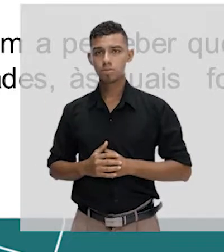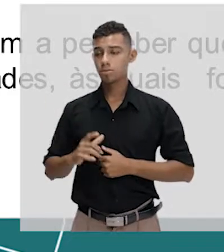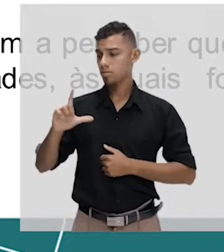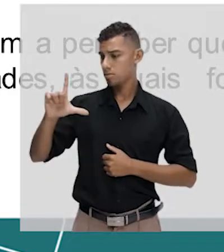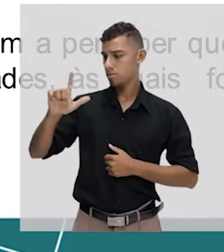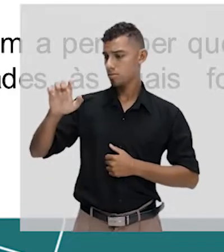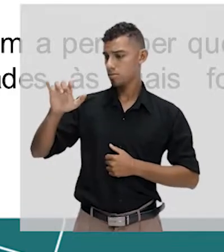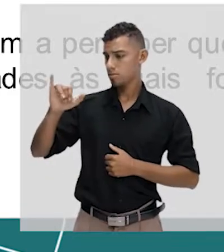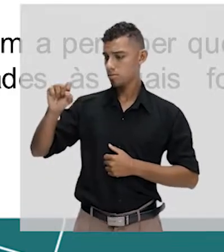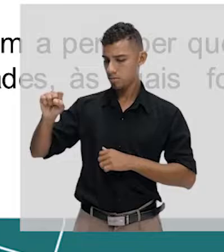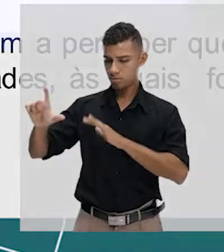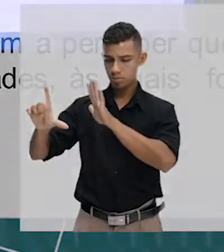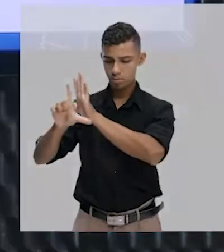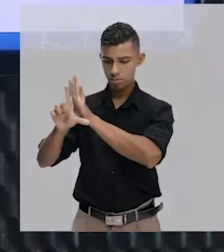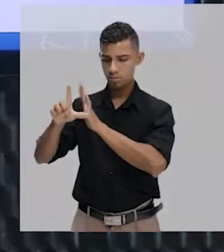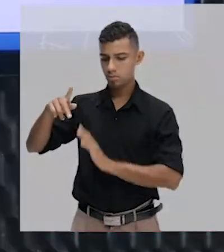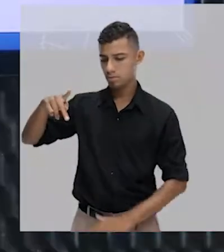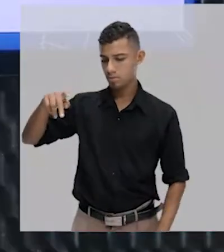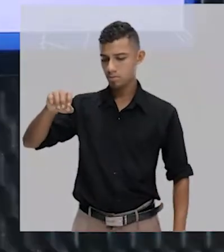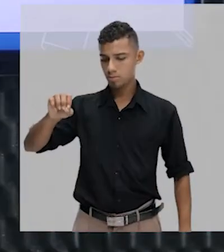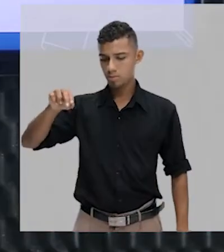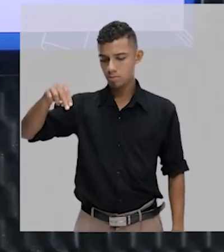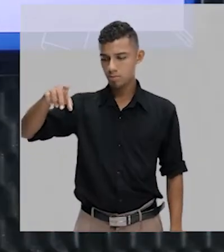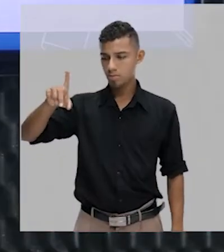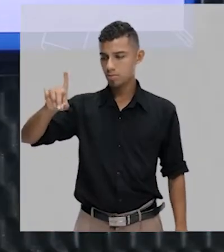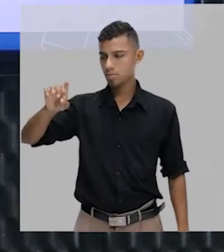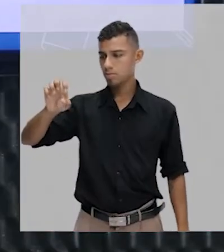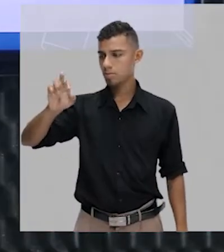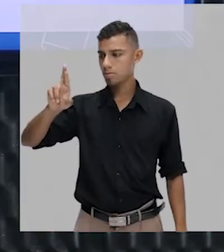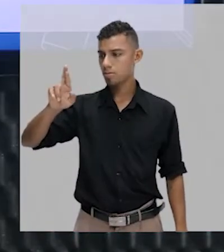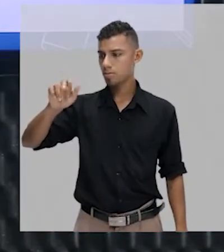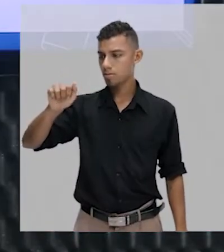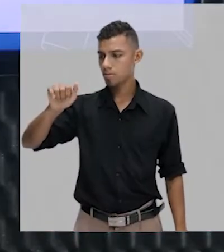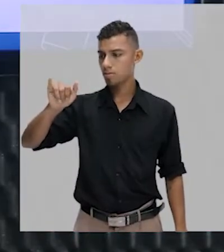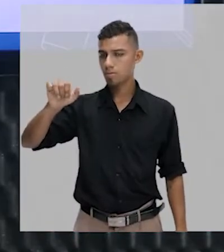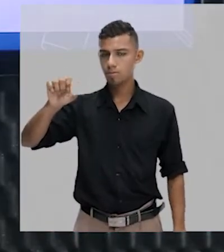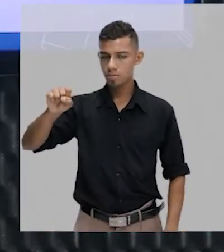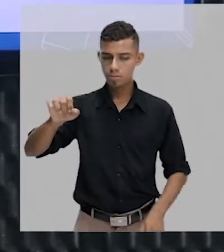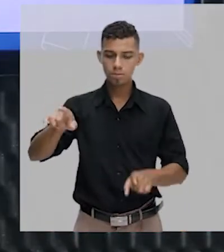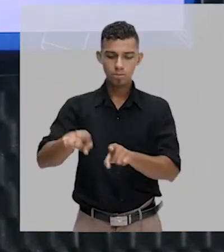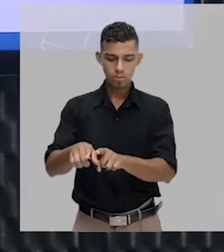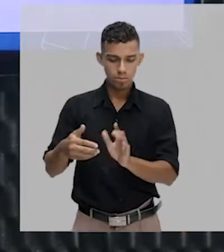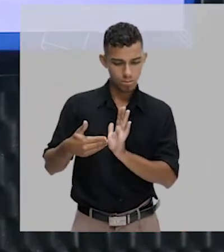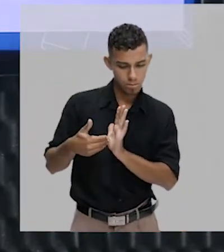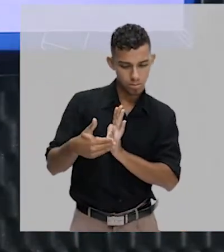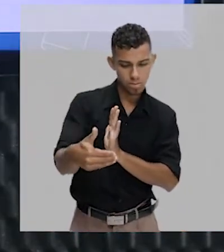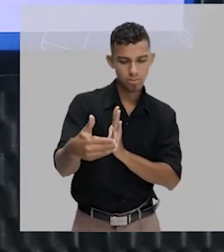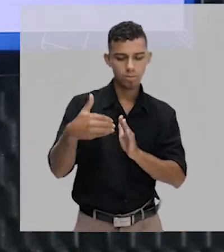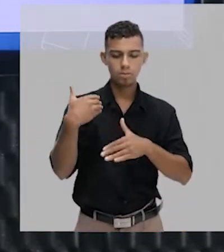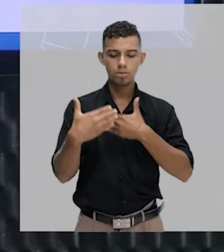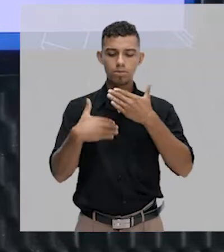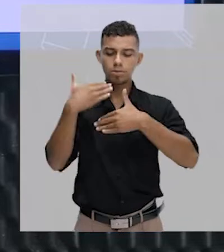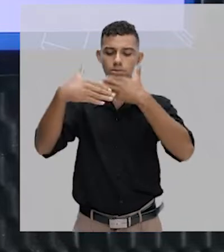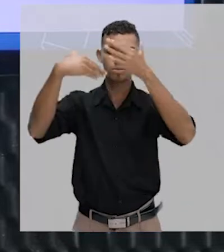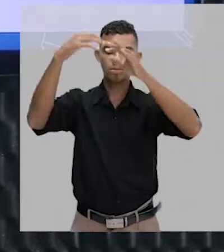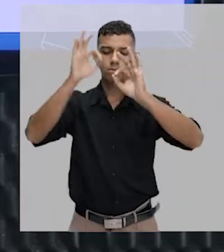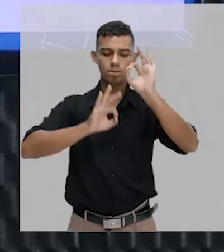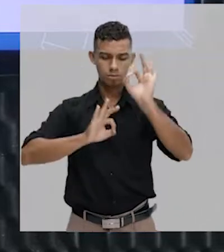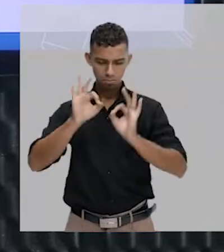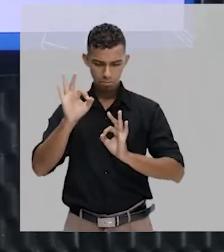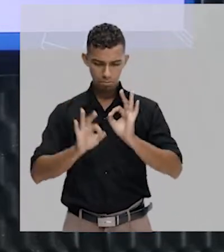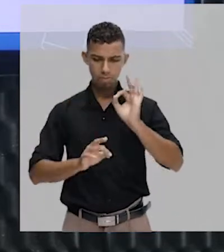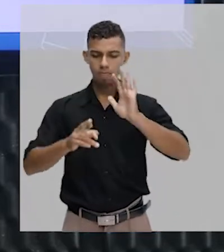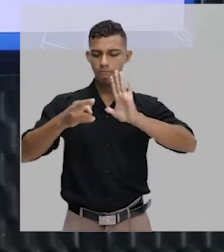as leis ponderais, certo? A partir do desenvolvimento, se percebeu as